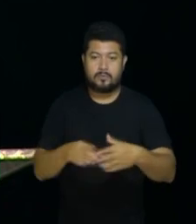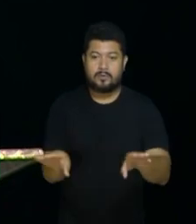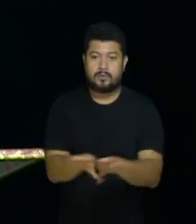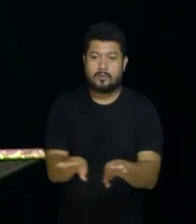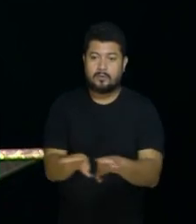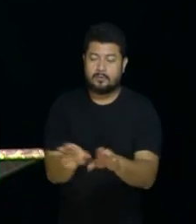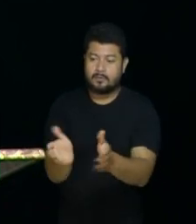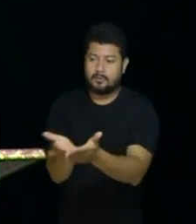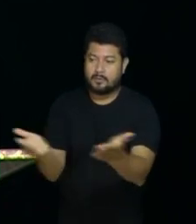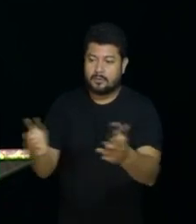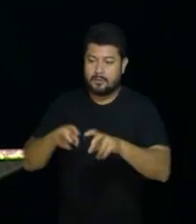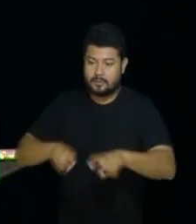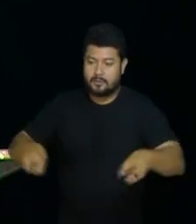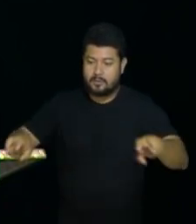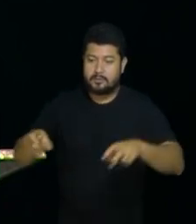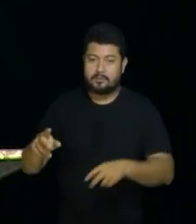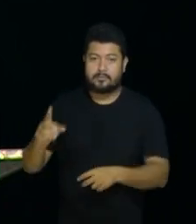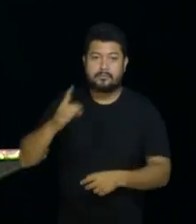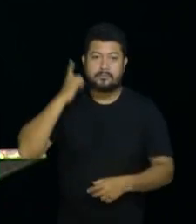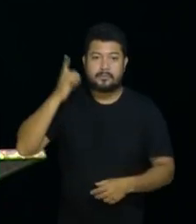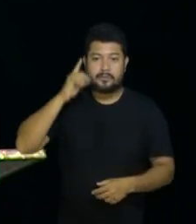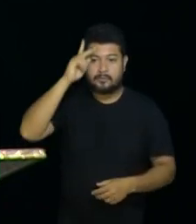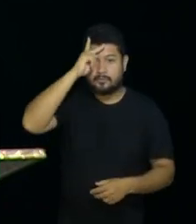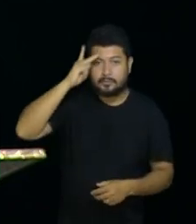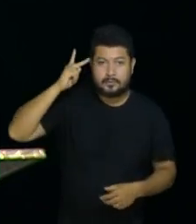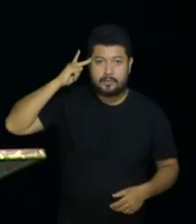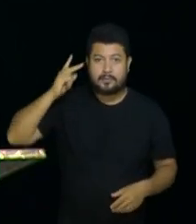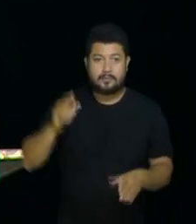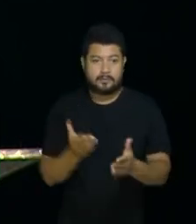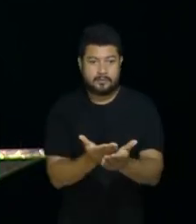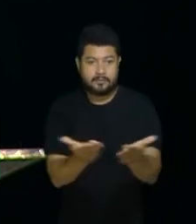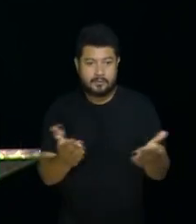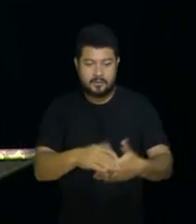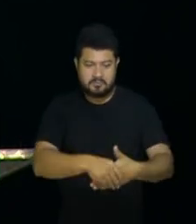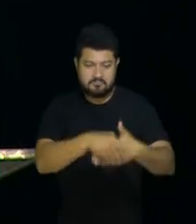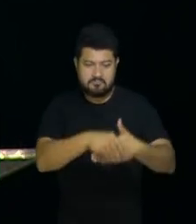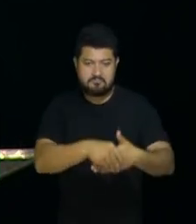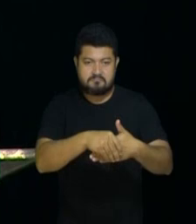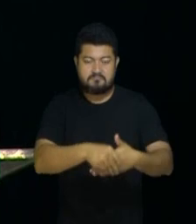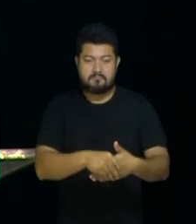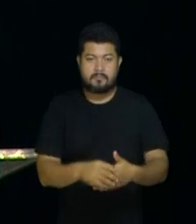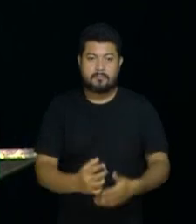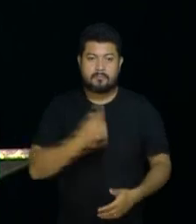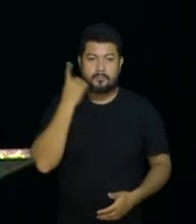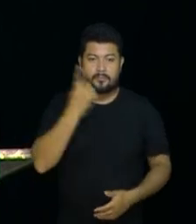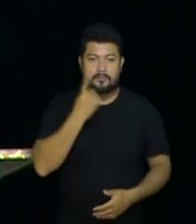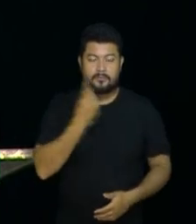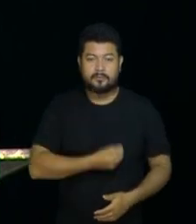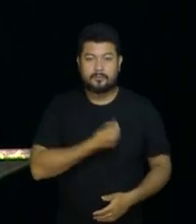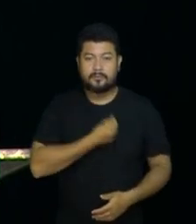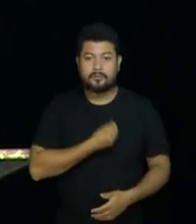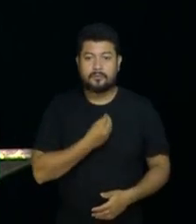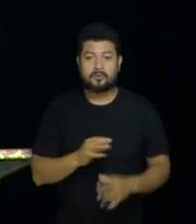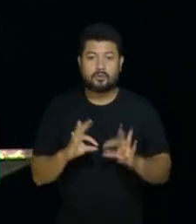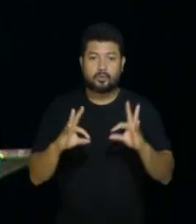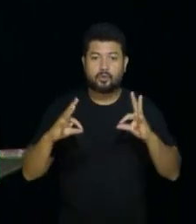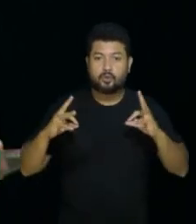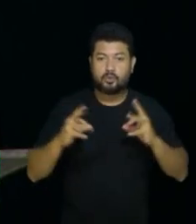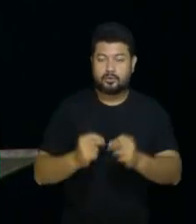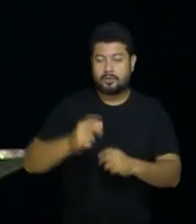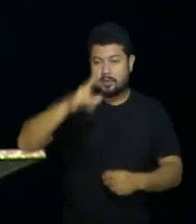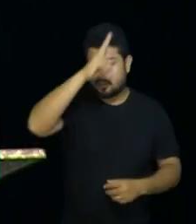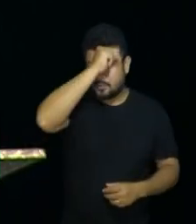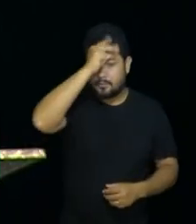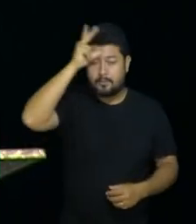nossa deputada Paulinha, cumprimentar os nobres colegas deputados aqui presentes, todos os prefeitos, vereadores,